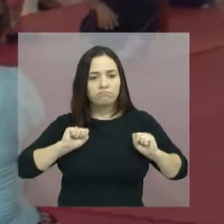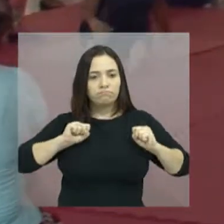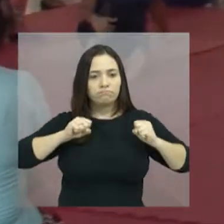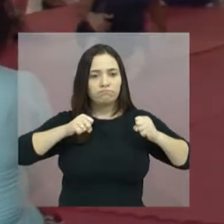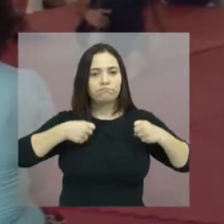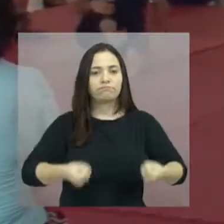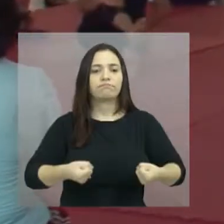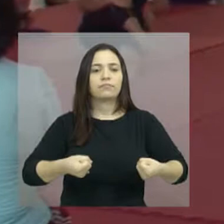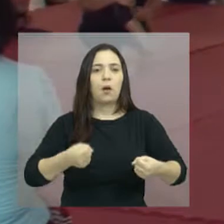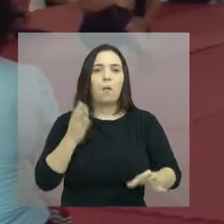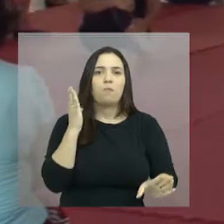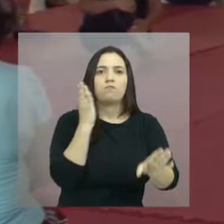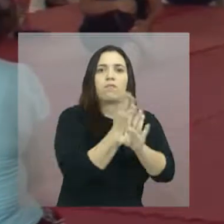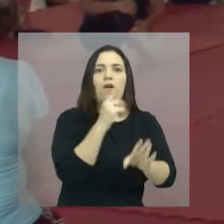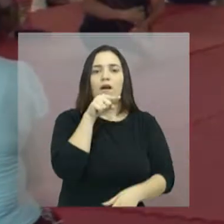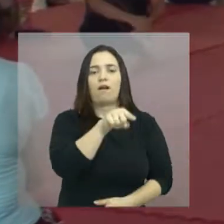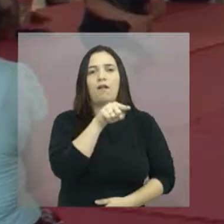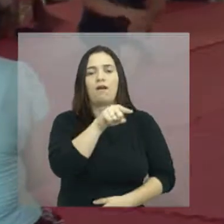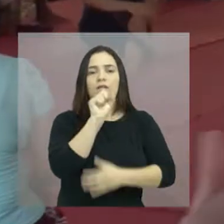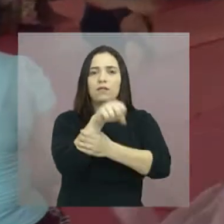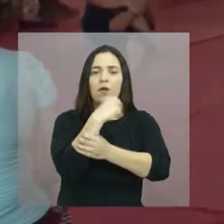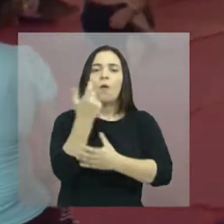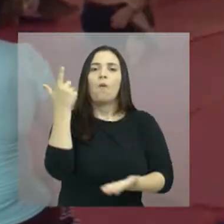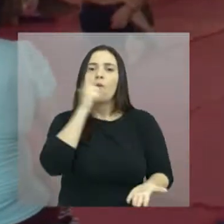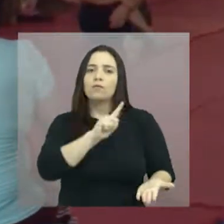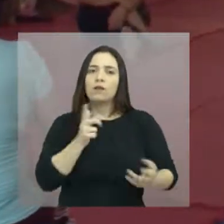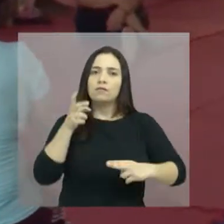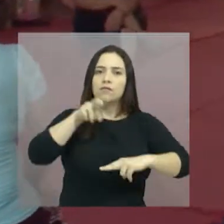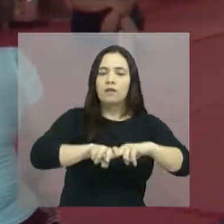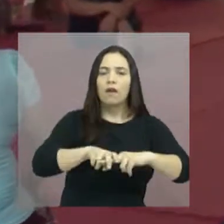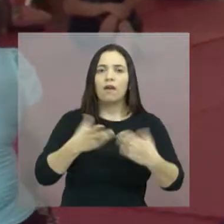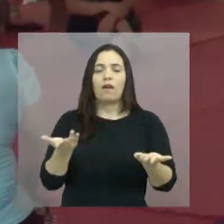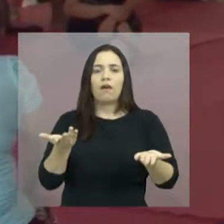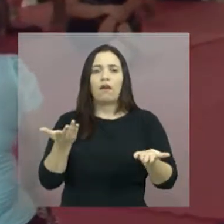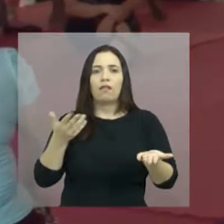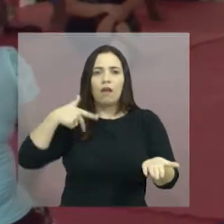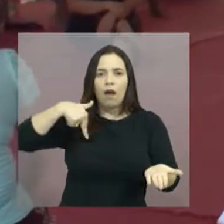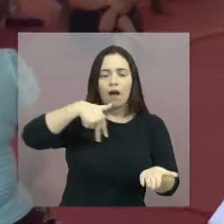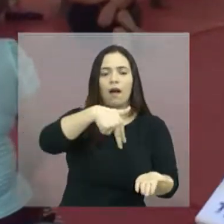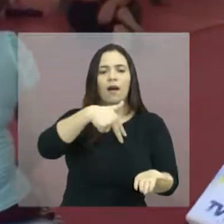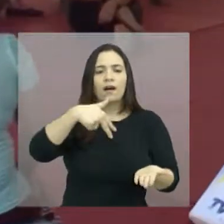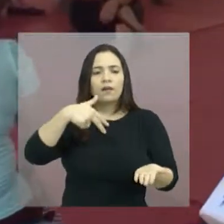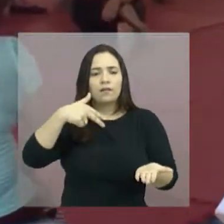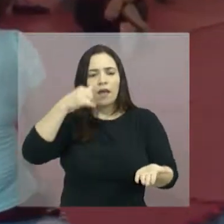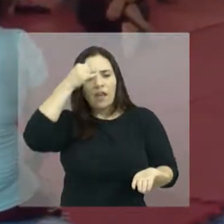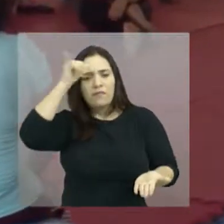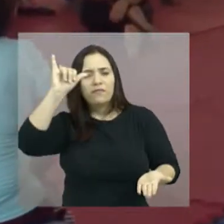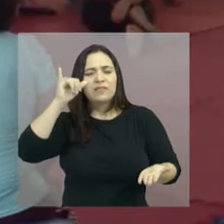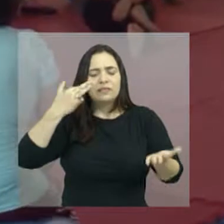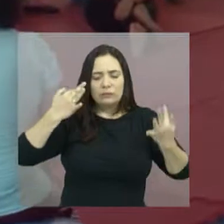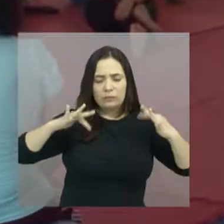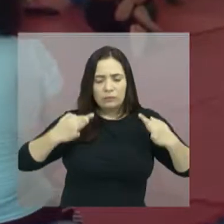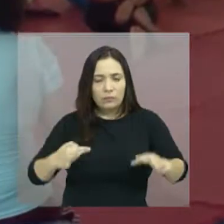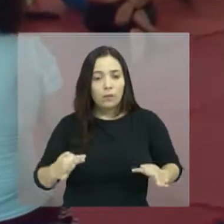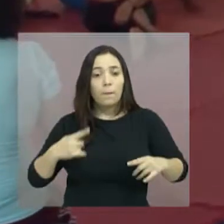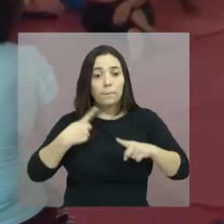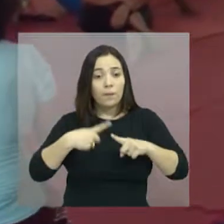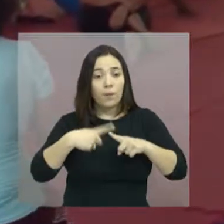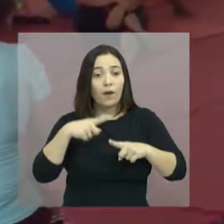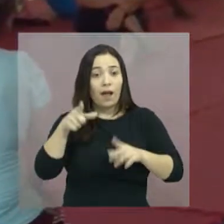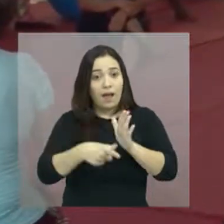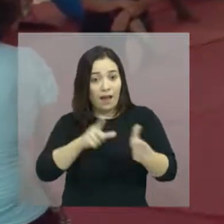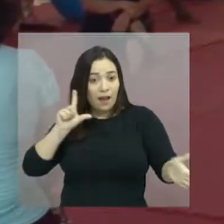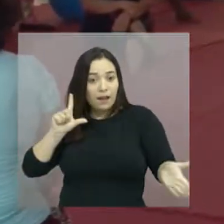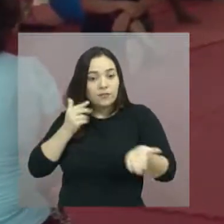estão conseguindo fazer as atividades normais, sem estar se reclamando tanto que tudo que faz dói, né? Porque quando eles iniciaram